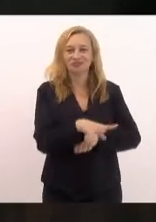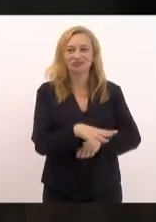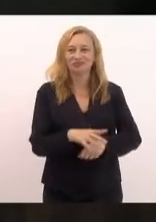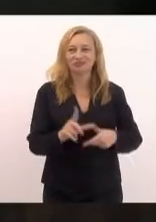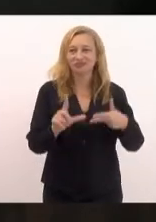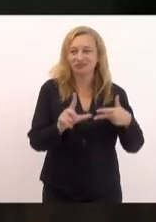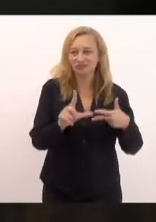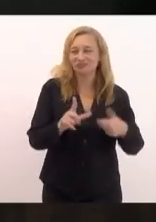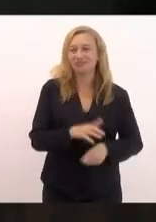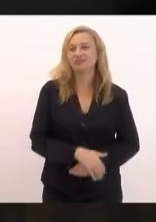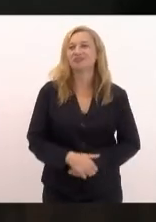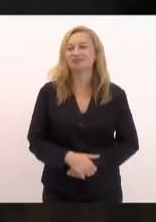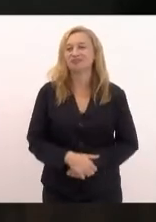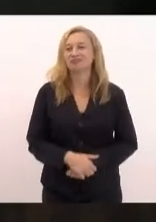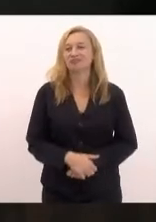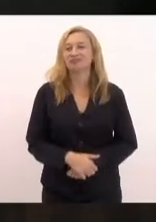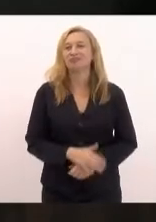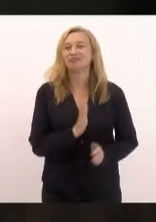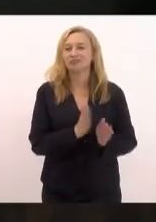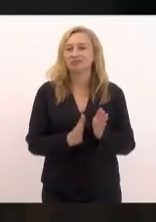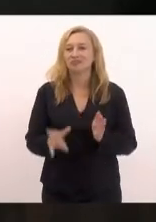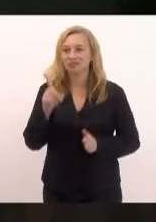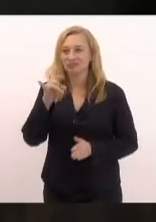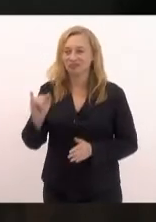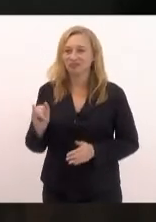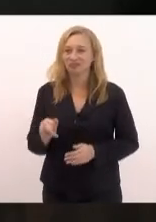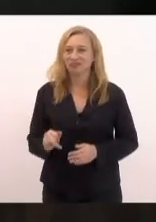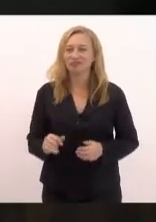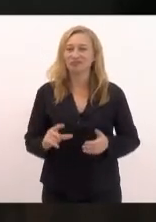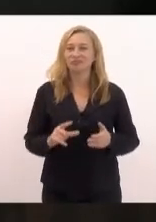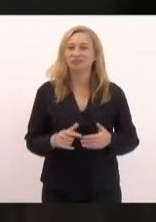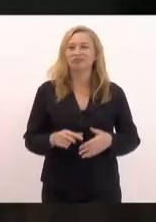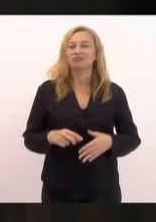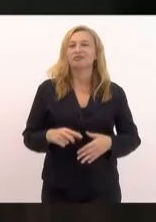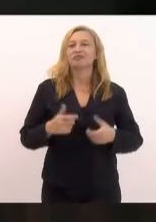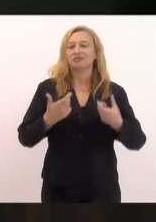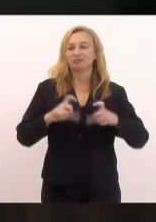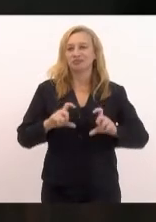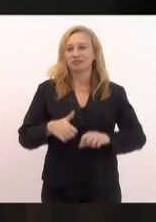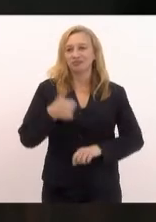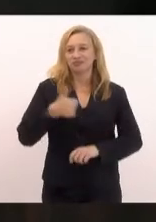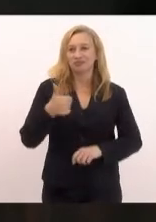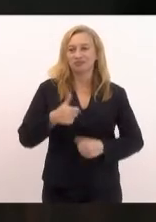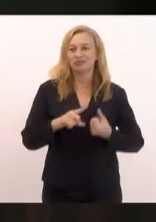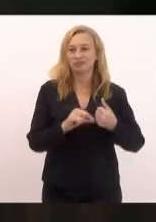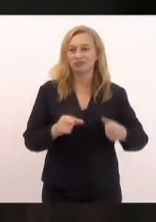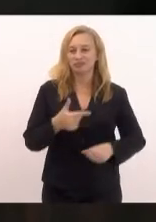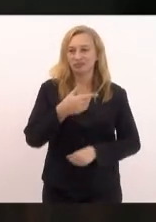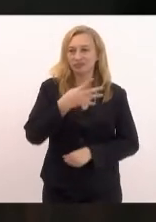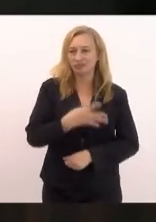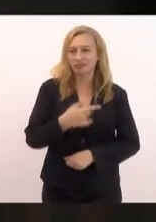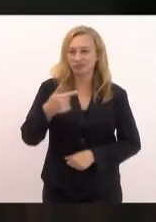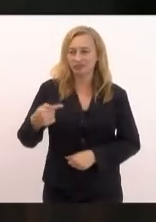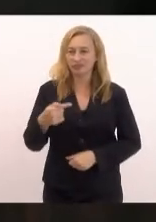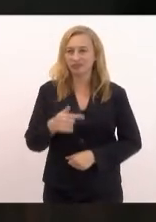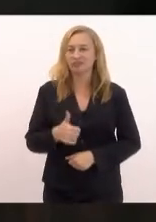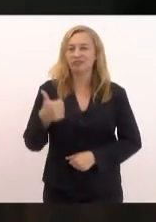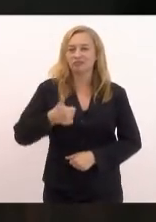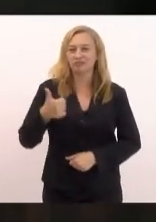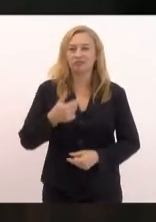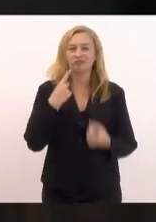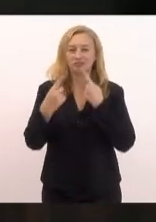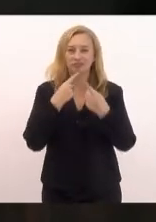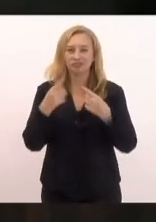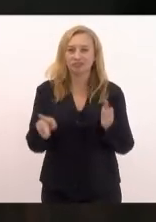Legislativa. Incluídos na ordem do dia, de acordo com o parágrafo 1º do artigo 47 do Regimento Interno, em tramitação ordinária, primeira